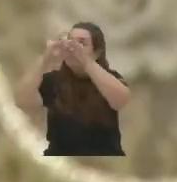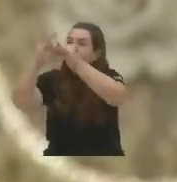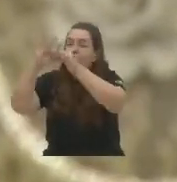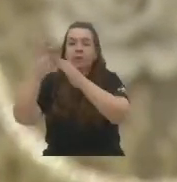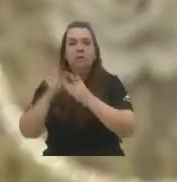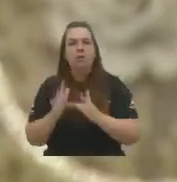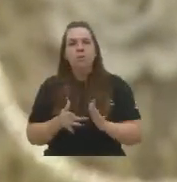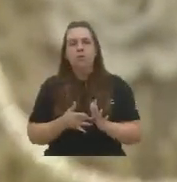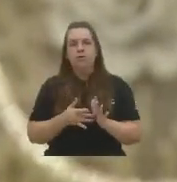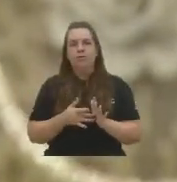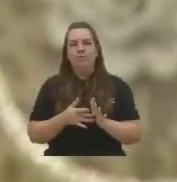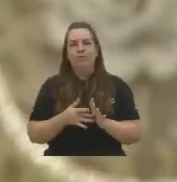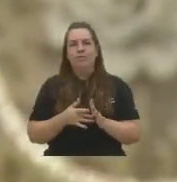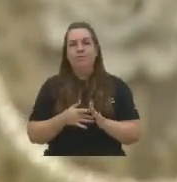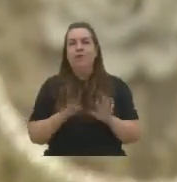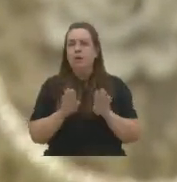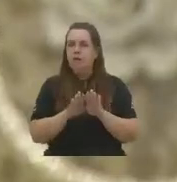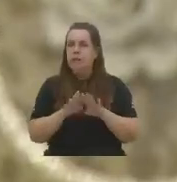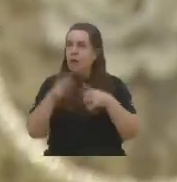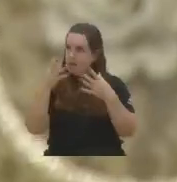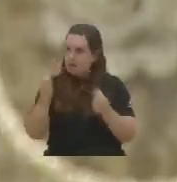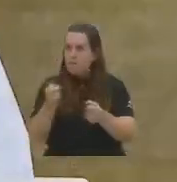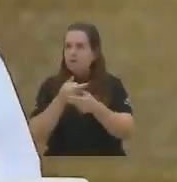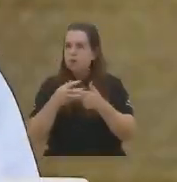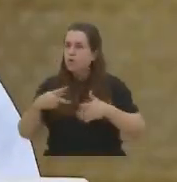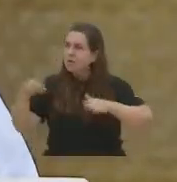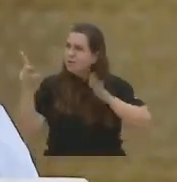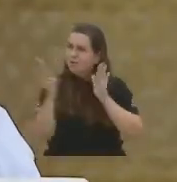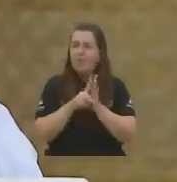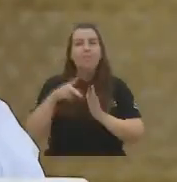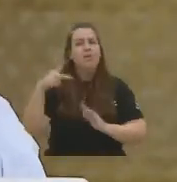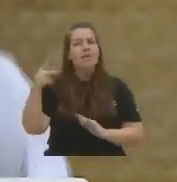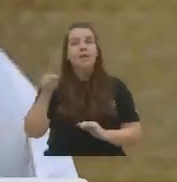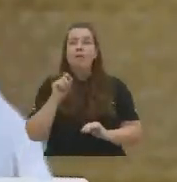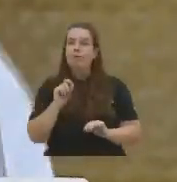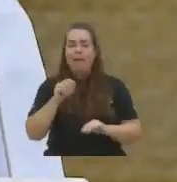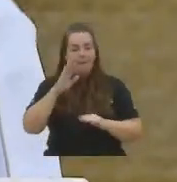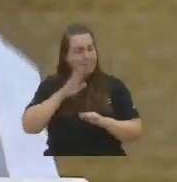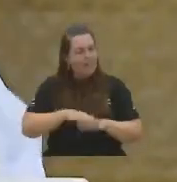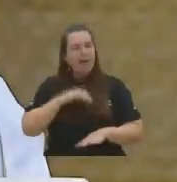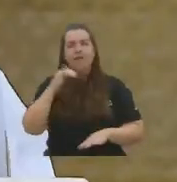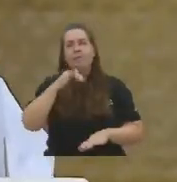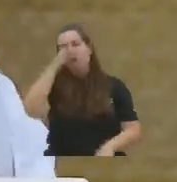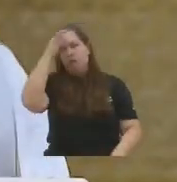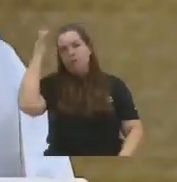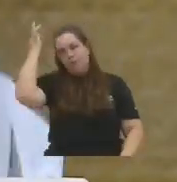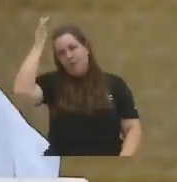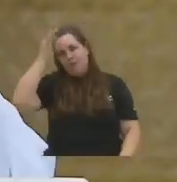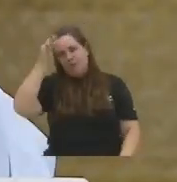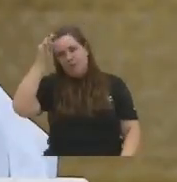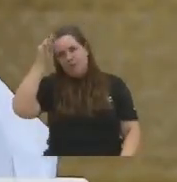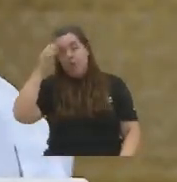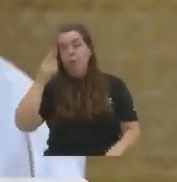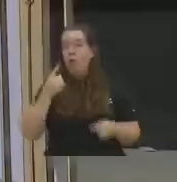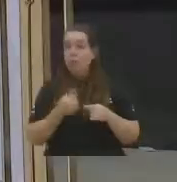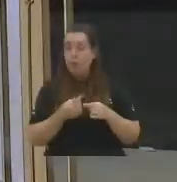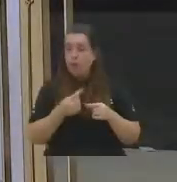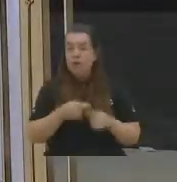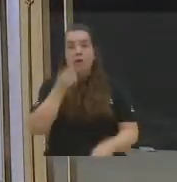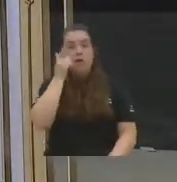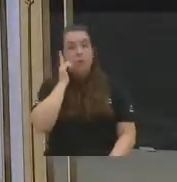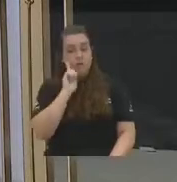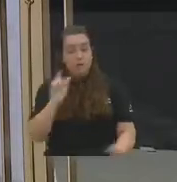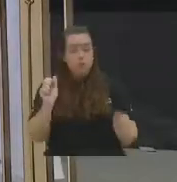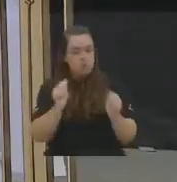em Cristo, receber aquilo que é dele, o Espírito Santo, para que por meio do Espírito Santo a nossa